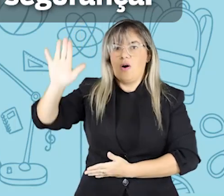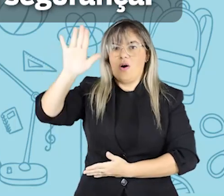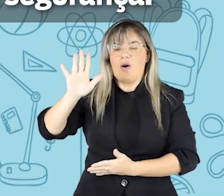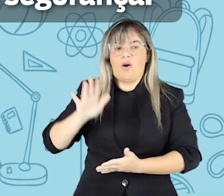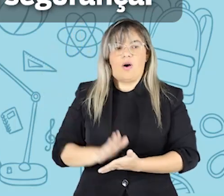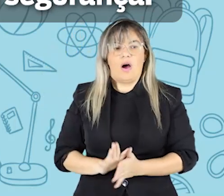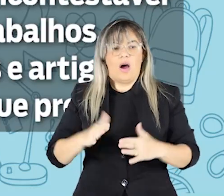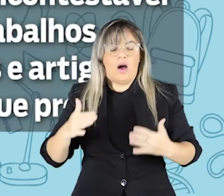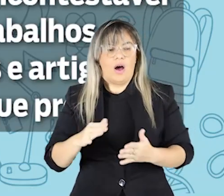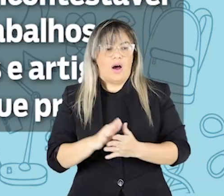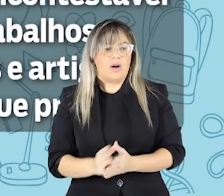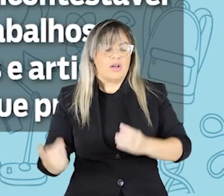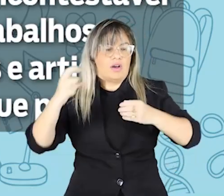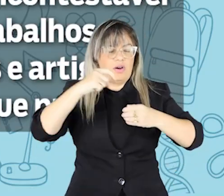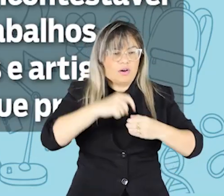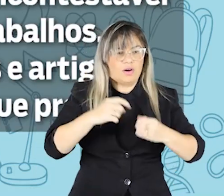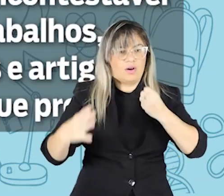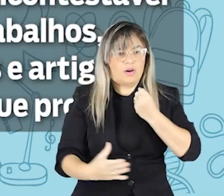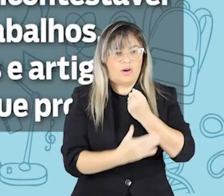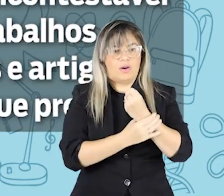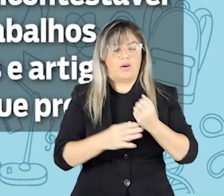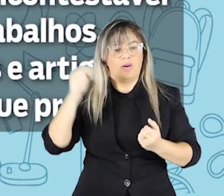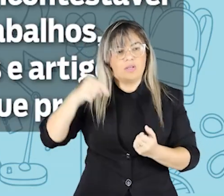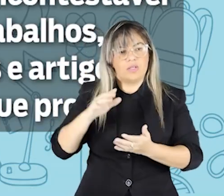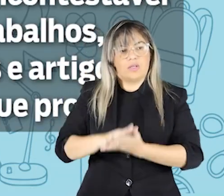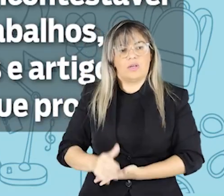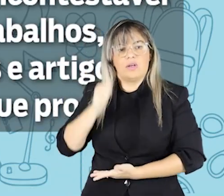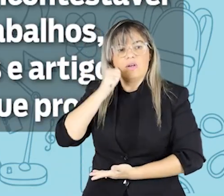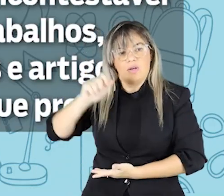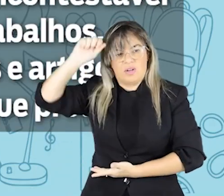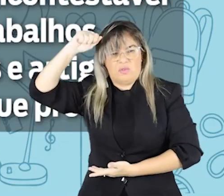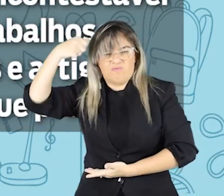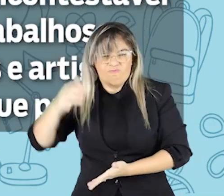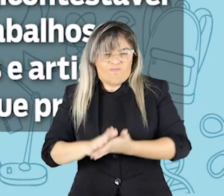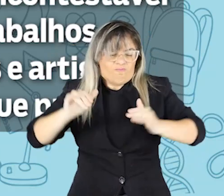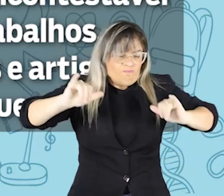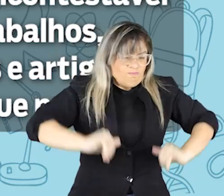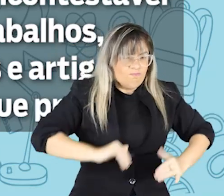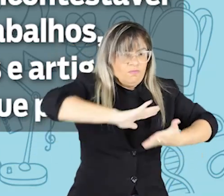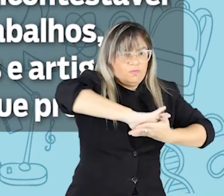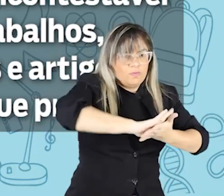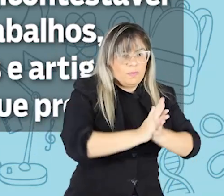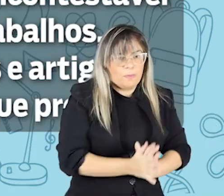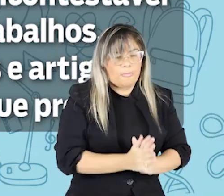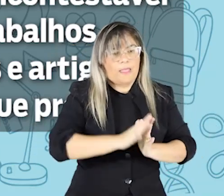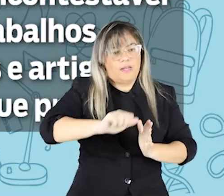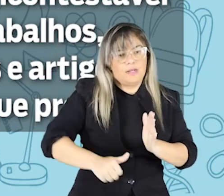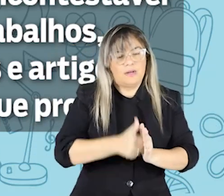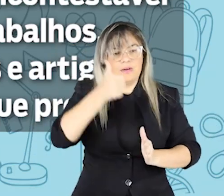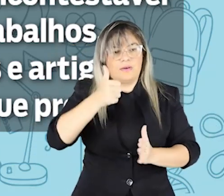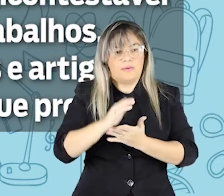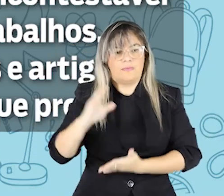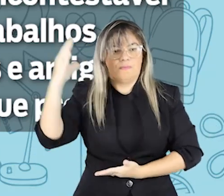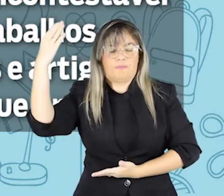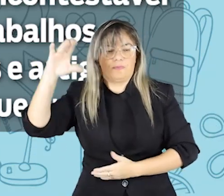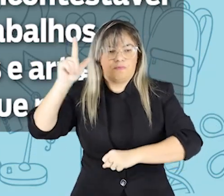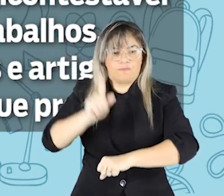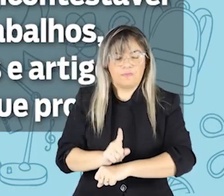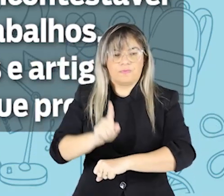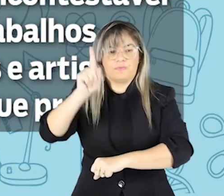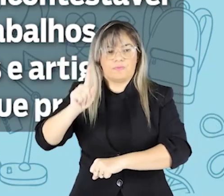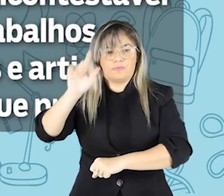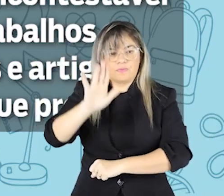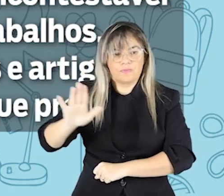segurança. Por ser mulher e negra, sofreu muito preconceito, mas seu pioneirismo na ciência espacial